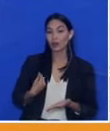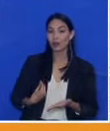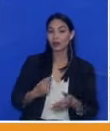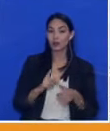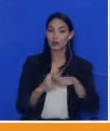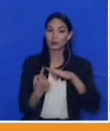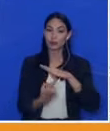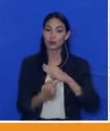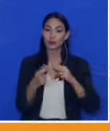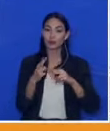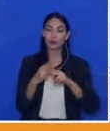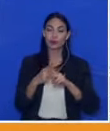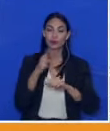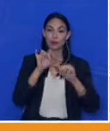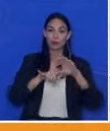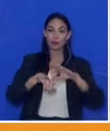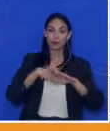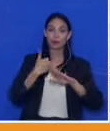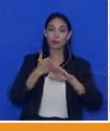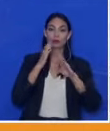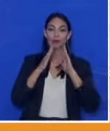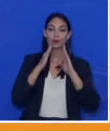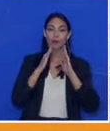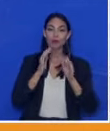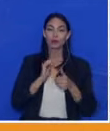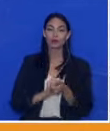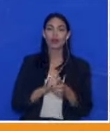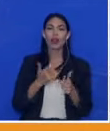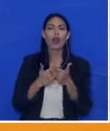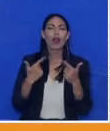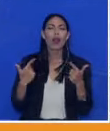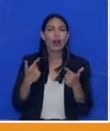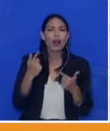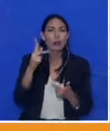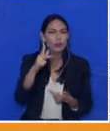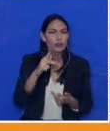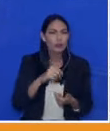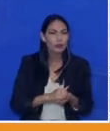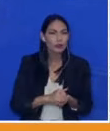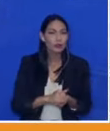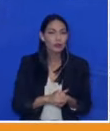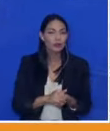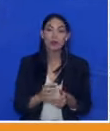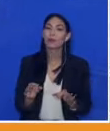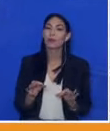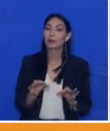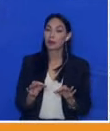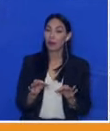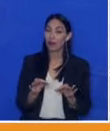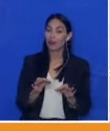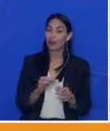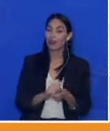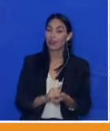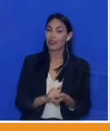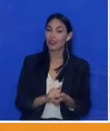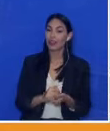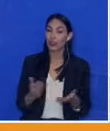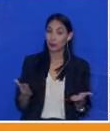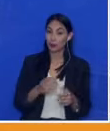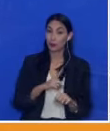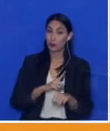YouTube e no Facebook da Caixa e da Rede TV. Será que a sorte vai bater aí? Hoje é dia de saber, hein? Vamos